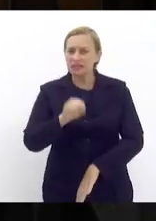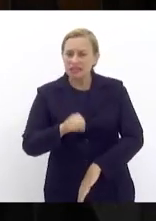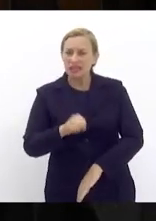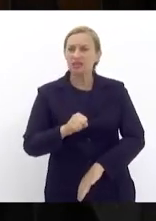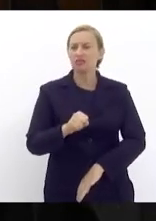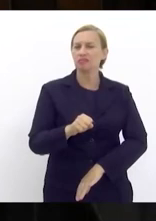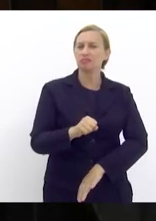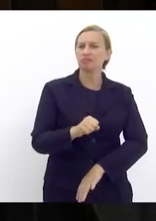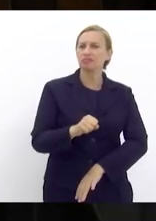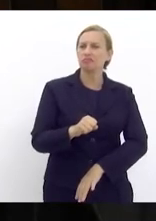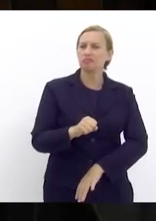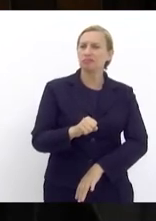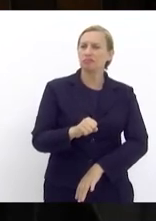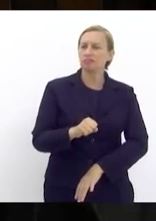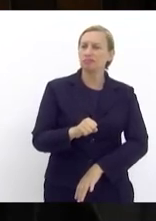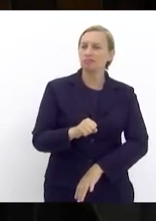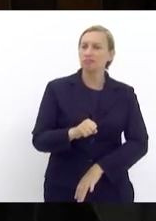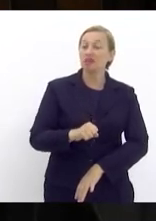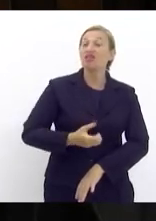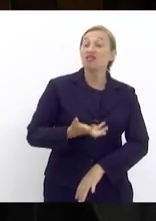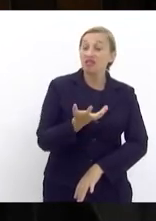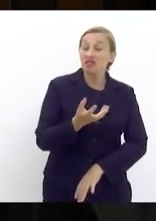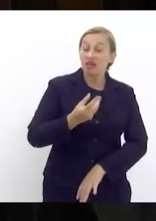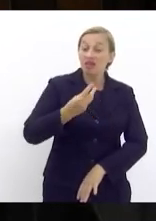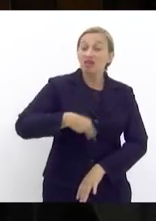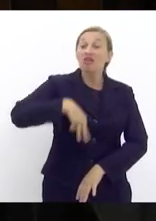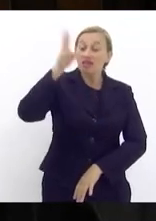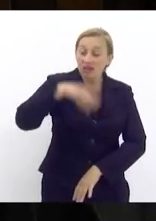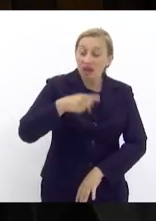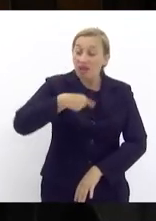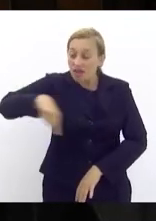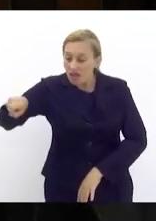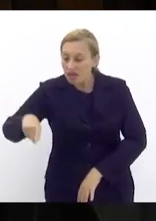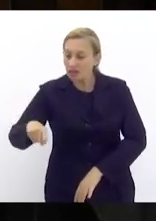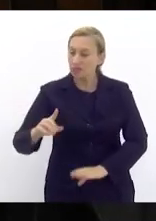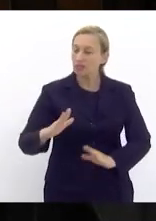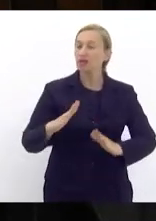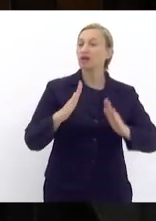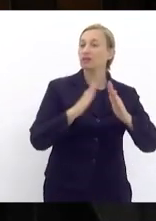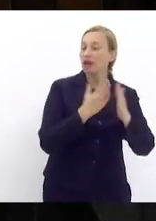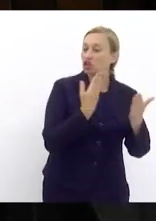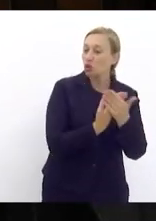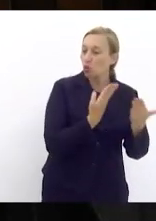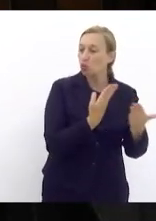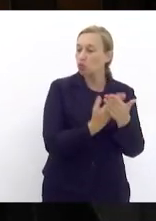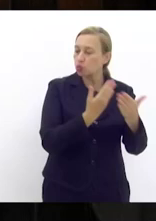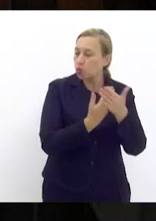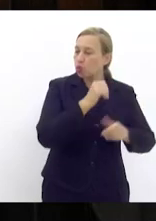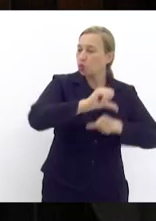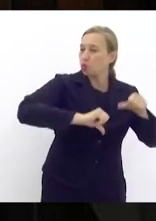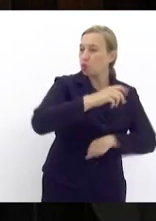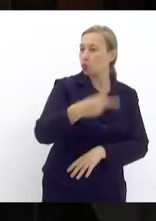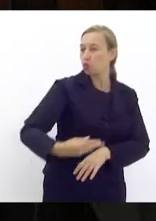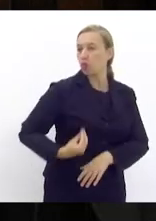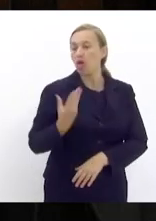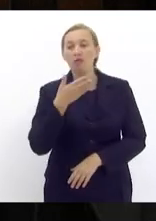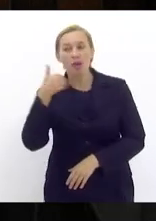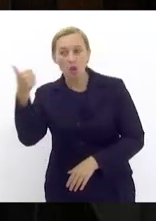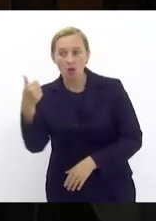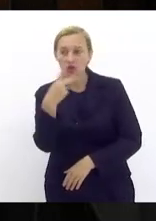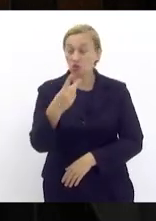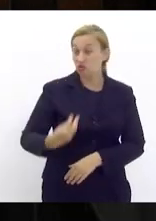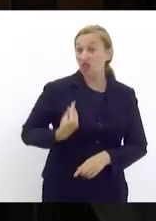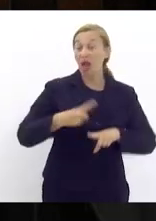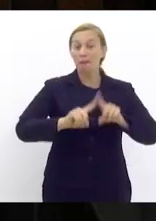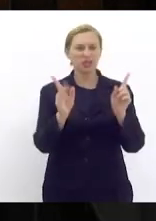aqueles que querem ir para a escola estudar, transformar suas vidas, melhorar as suas vidas,